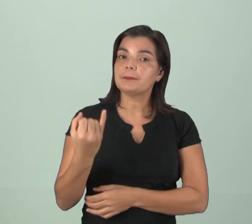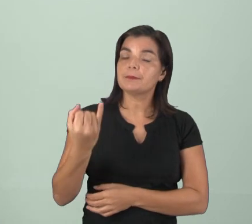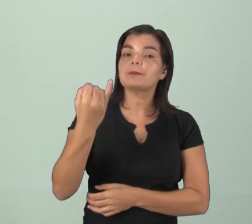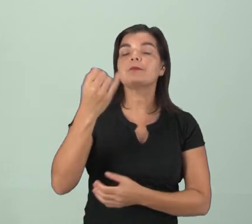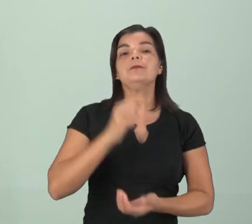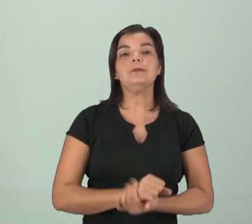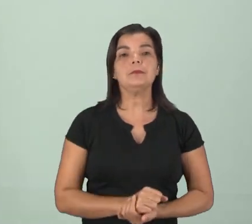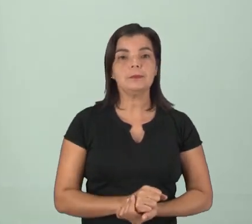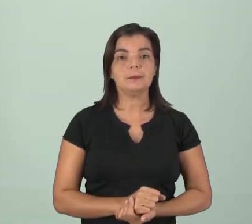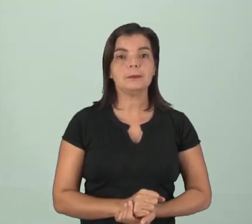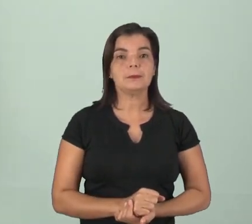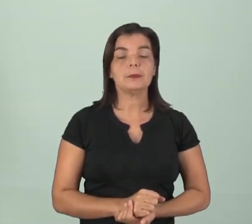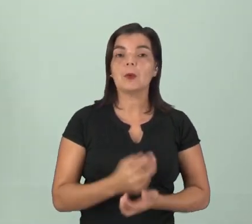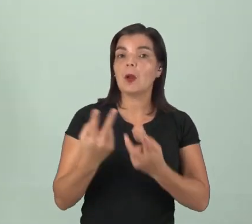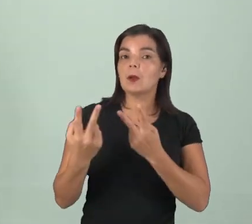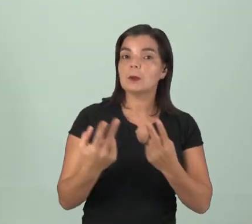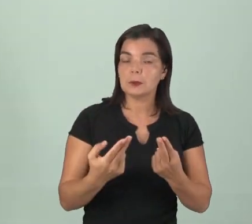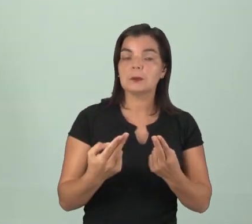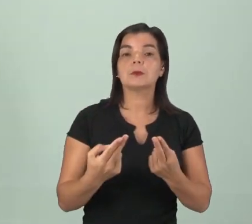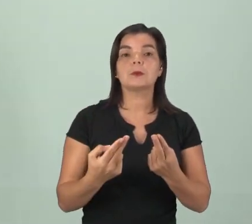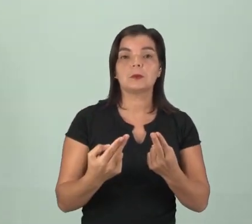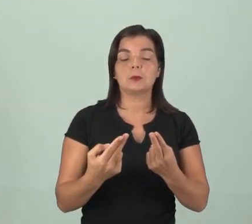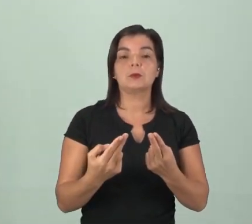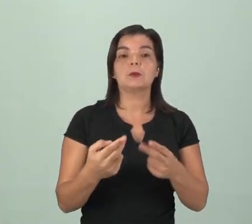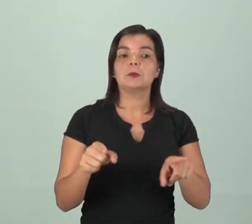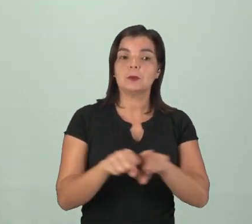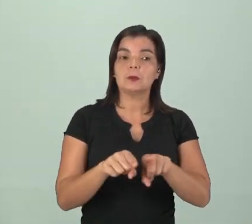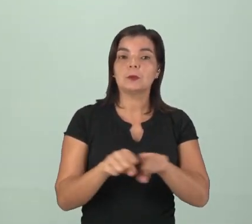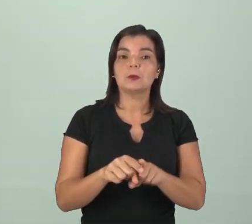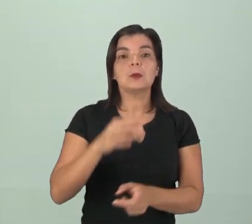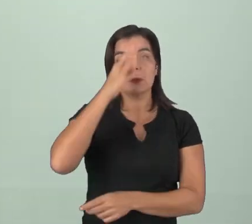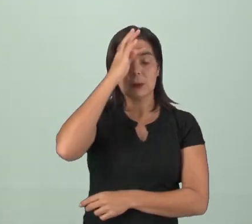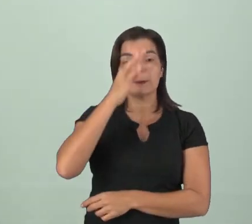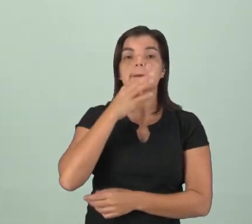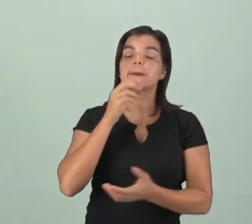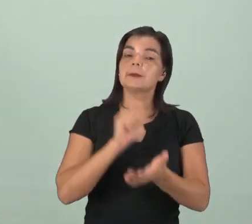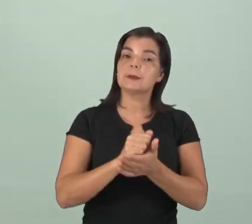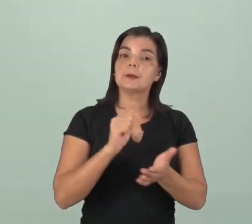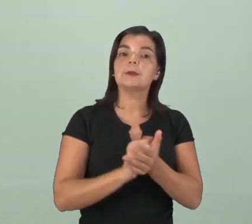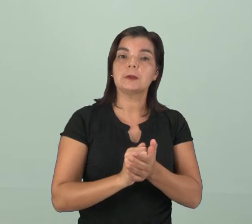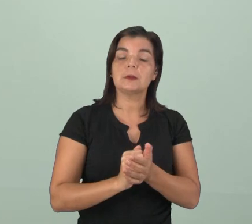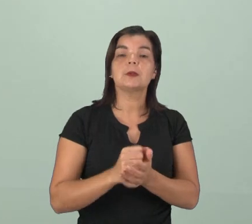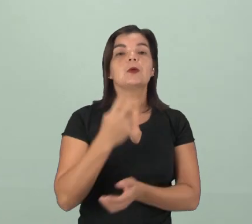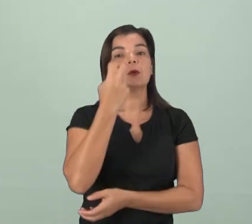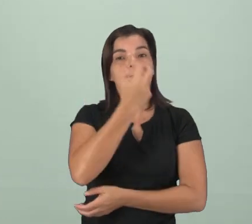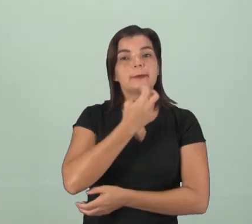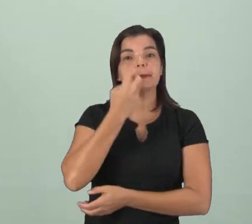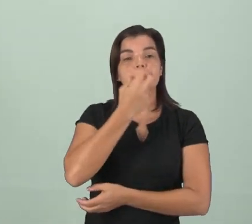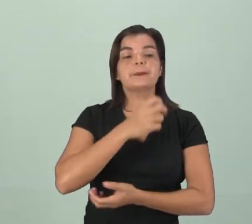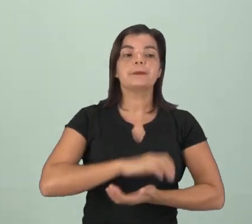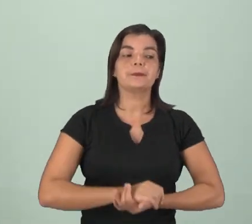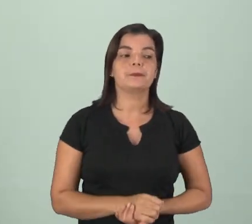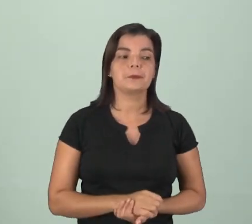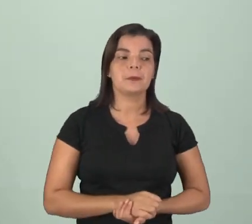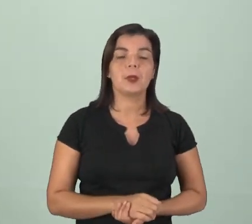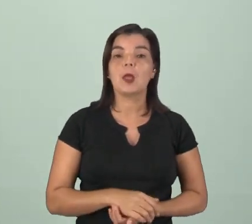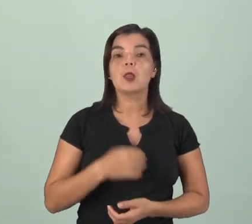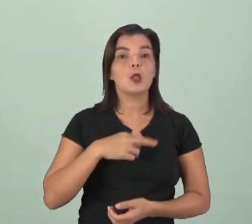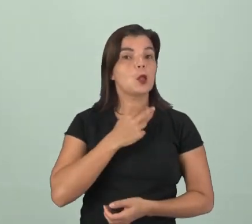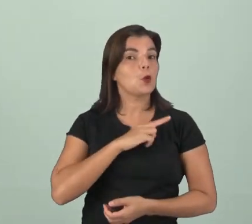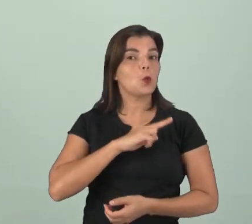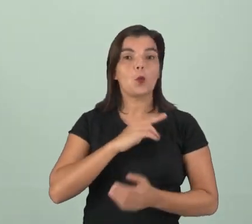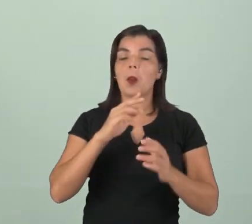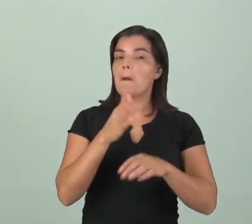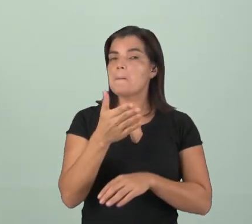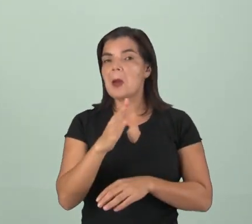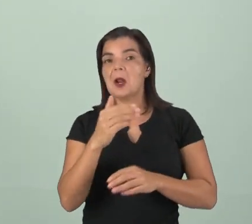importância, a mesma importância, igual importância da tradição escrita e da tradição oral. Nenhuma religião é